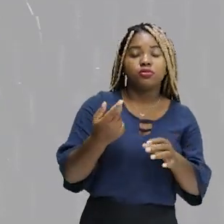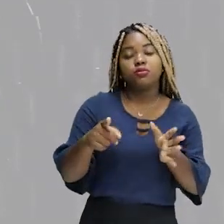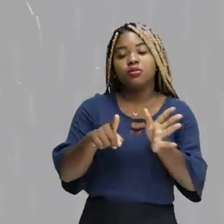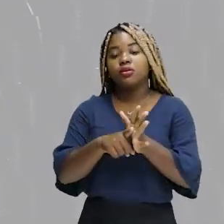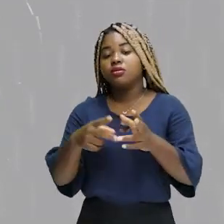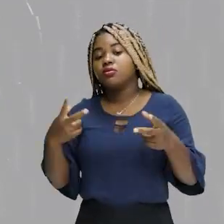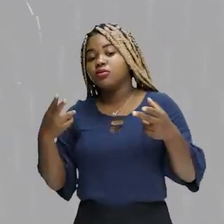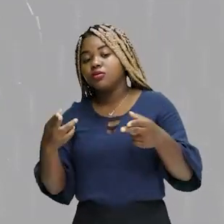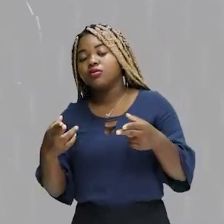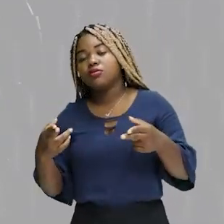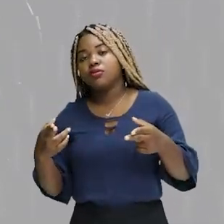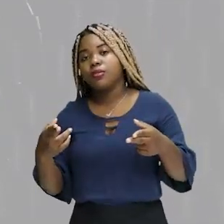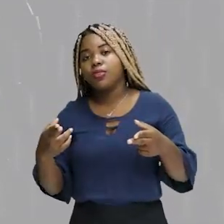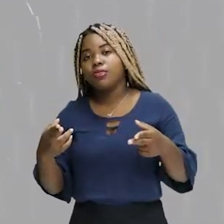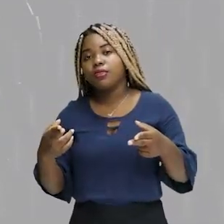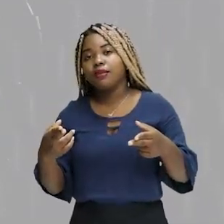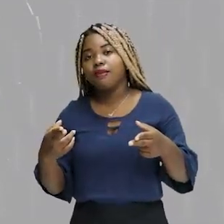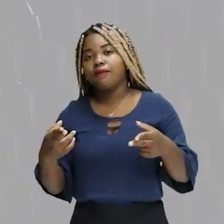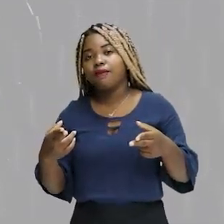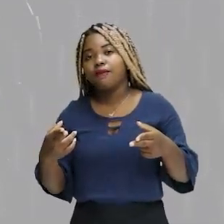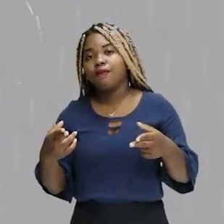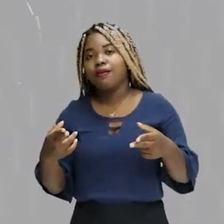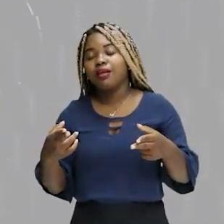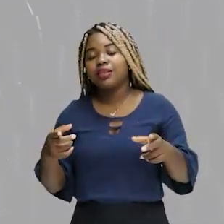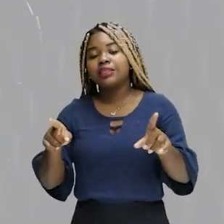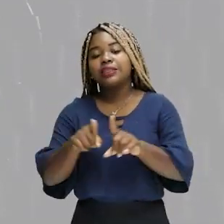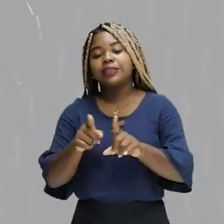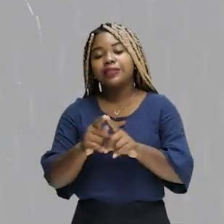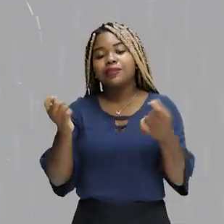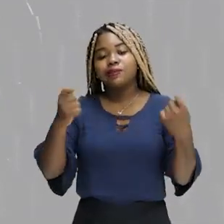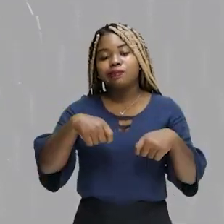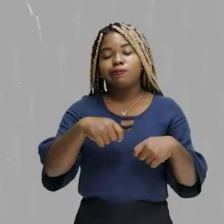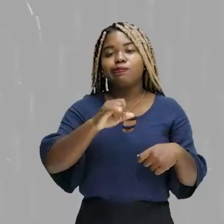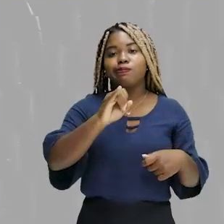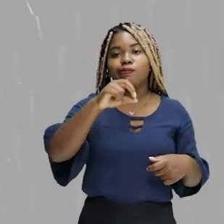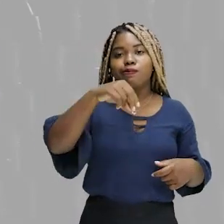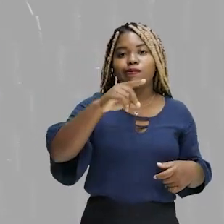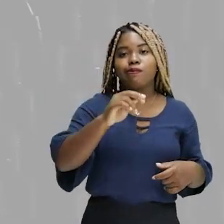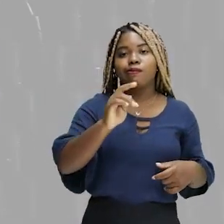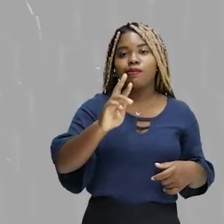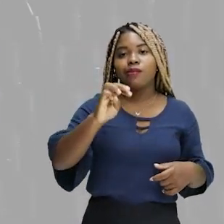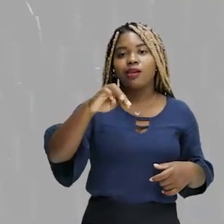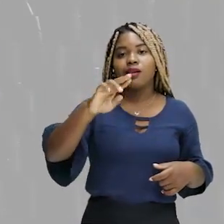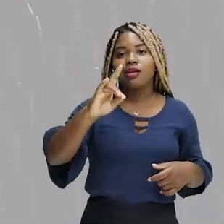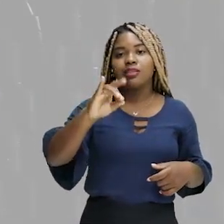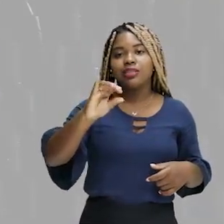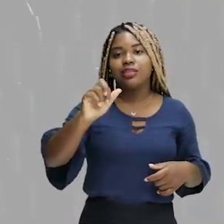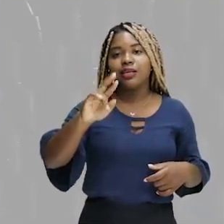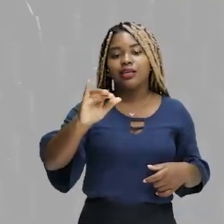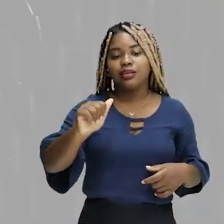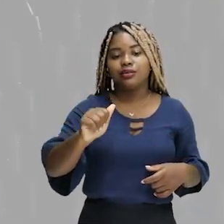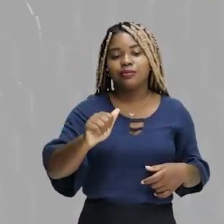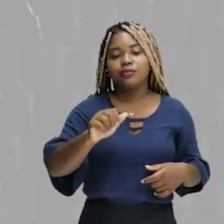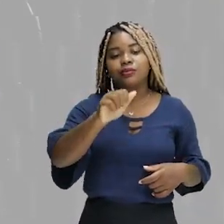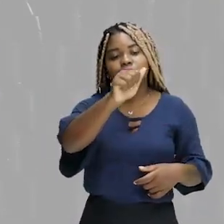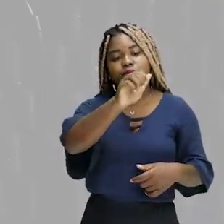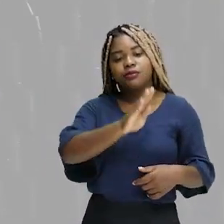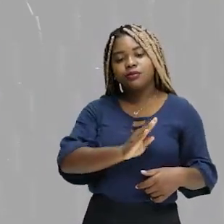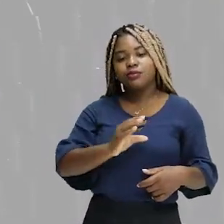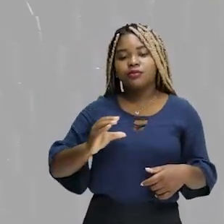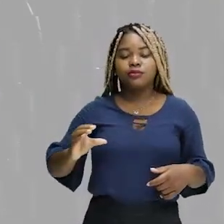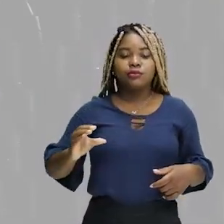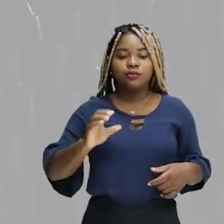se a gente trabalhar também com as etapas intermediárias, né? Passando por B, por D, até chegar na substância